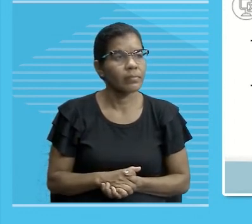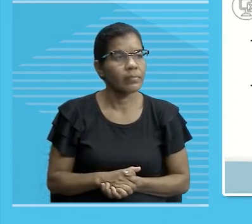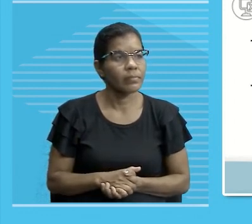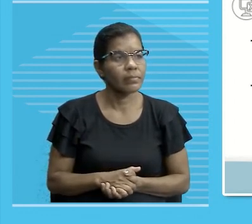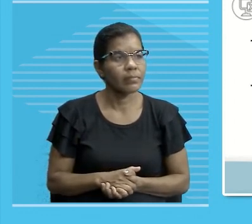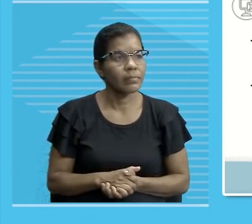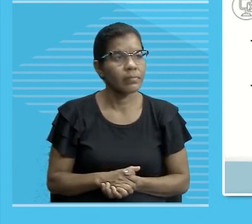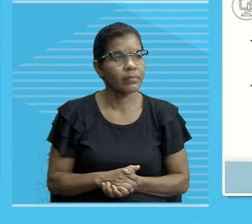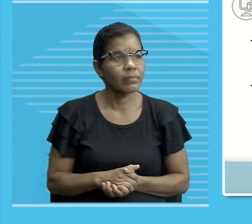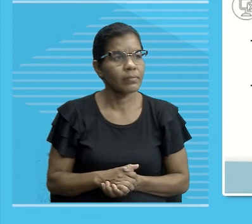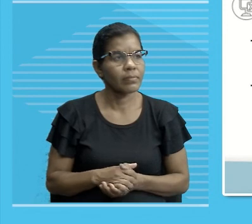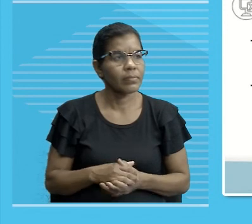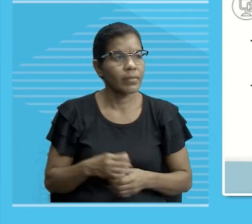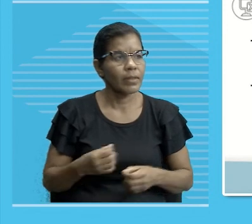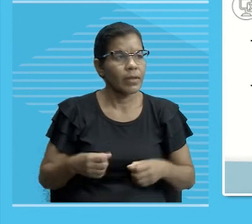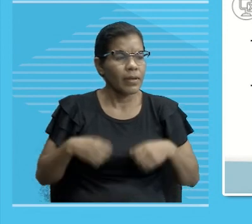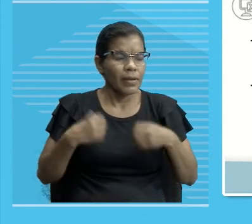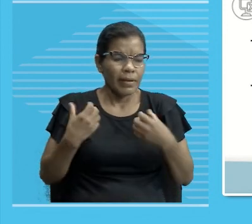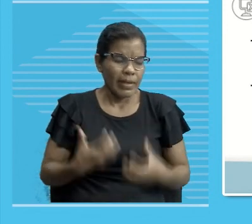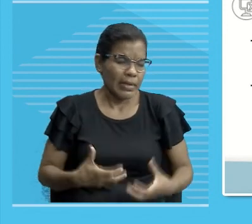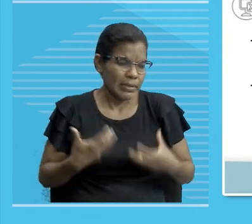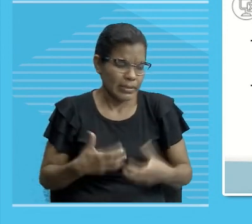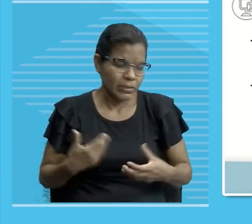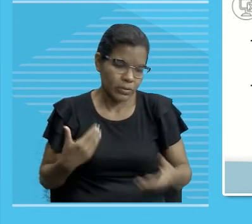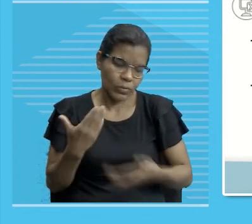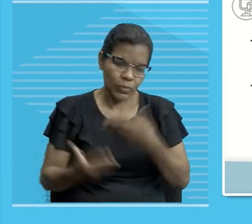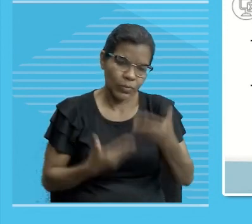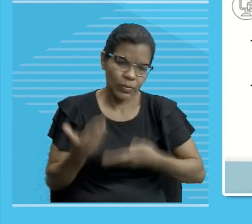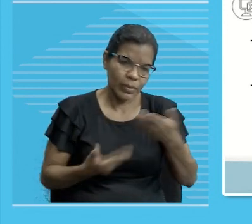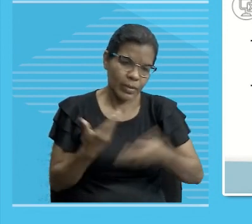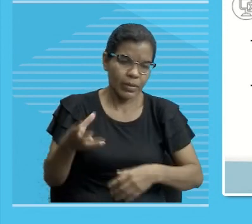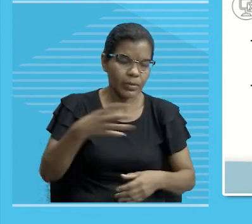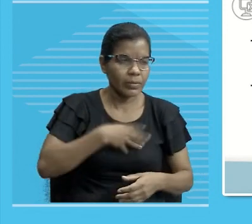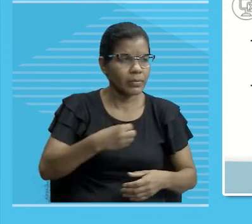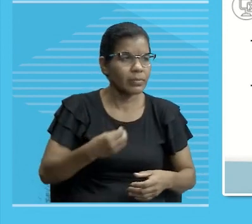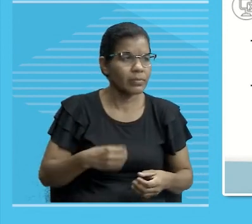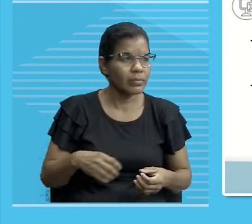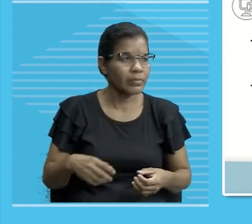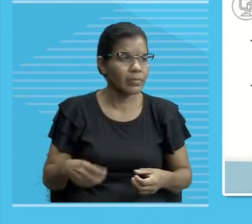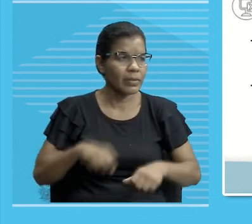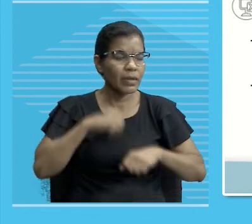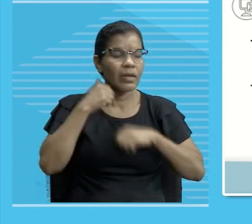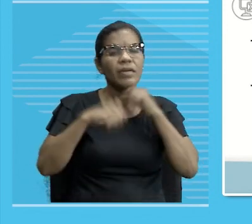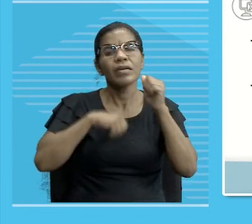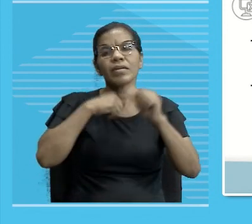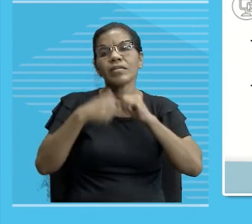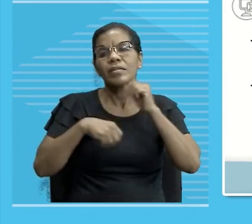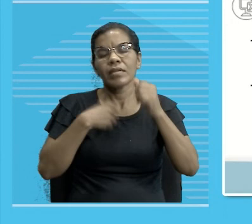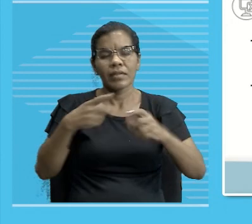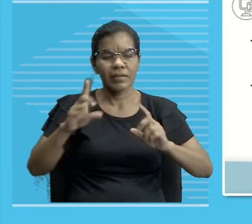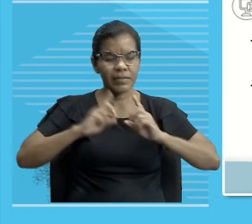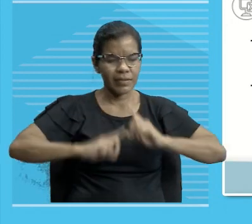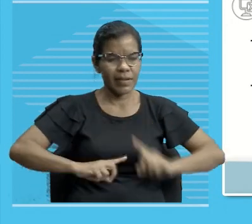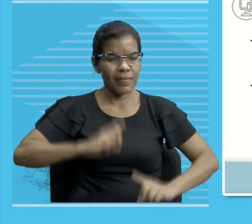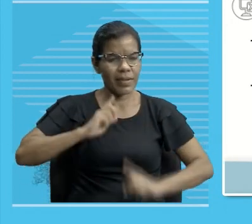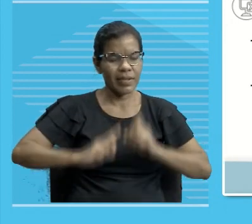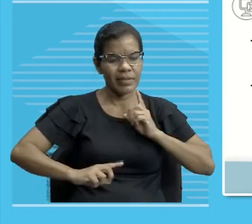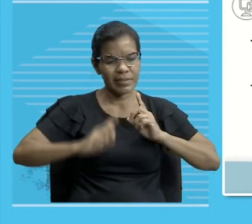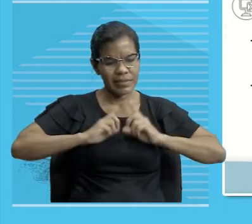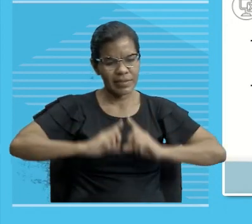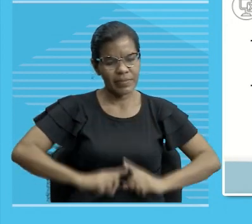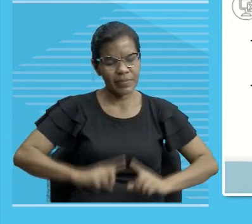cuidado com os filhos, estresse pós-traumático e depressão. Mas se você voltar lá no slide que eu coloquei,